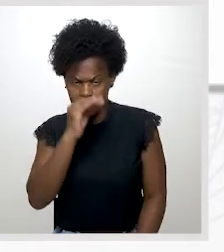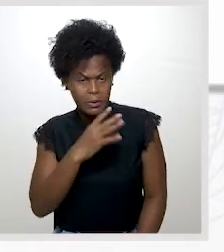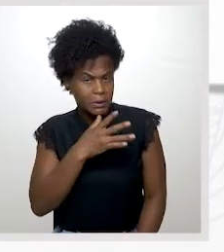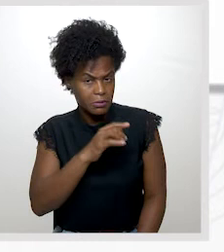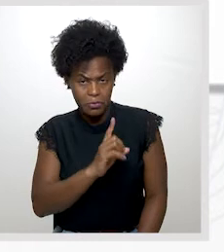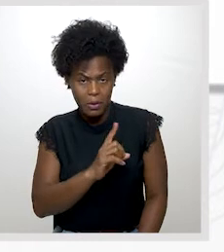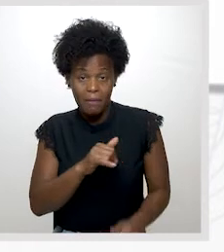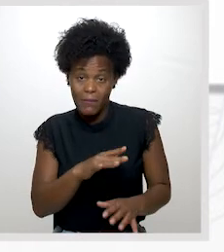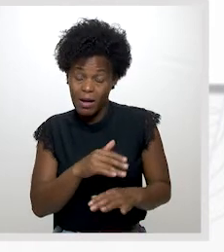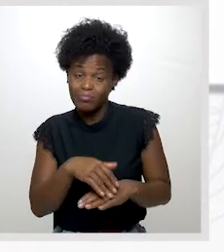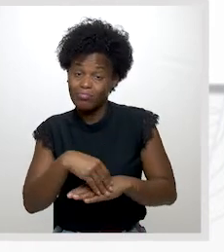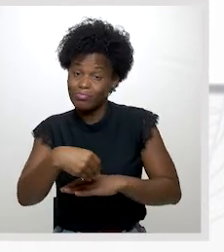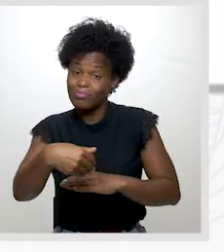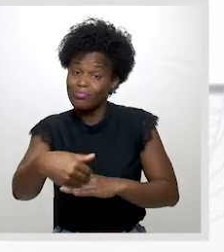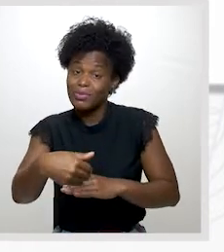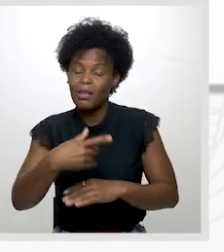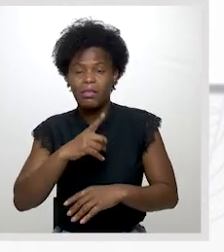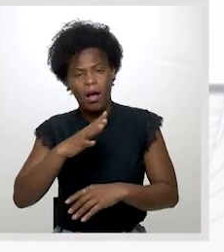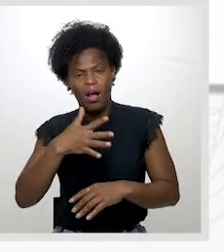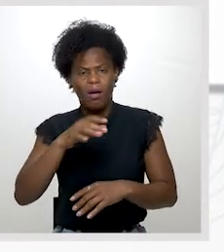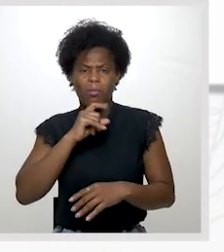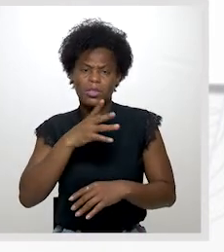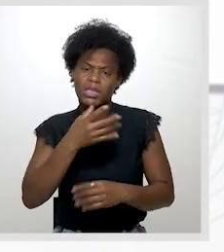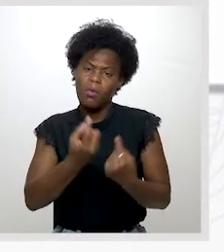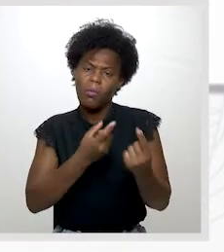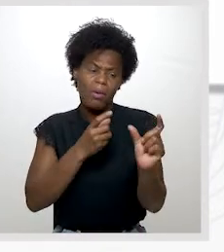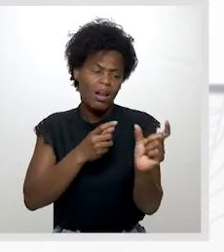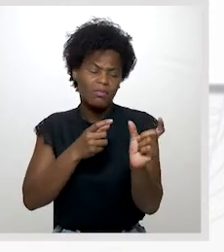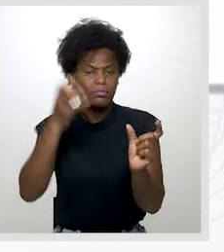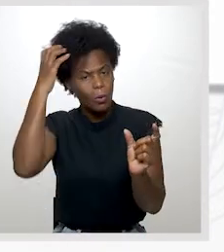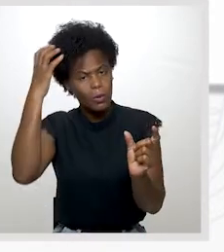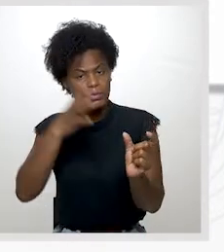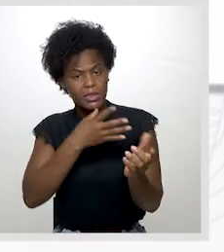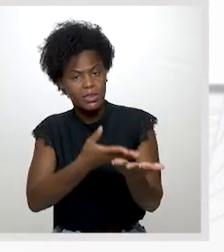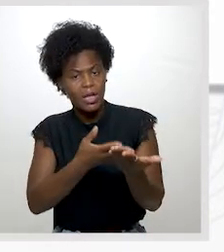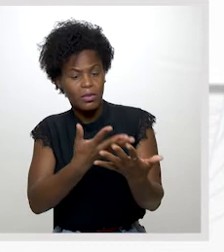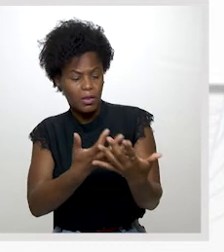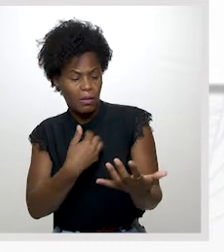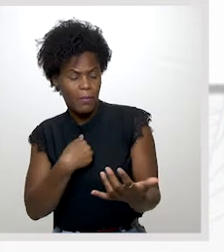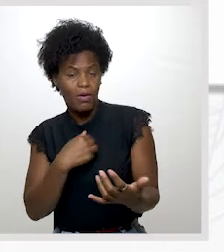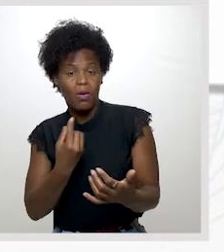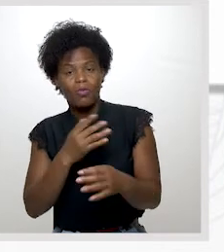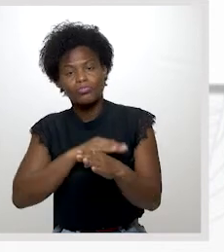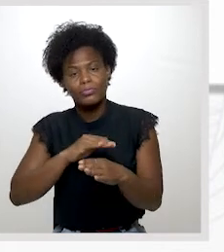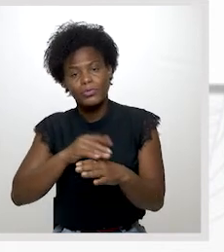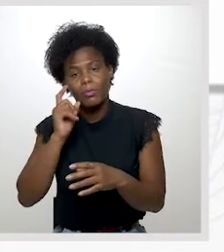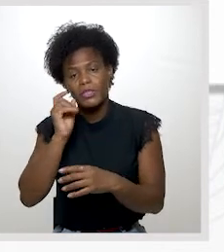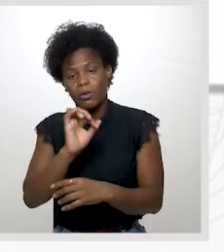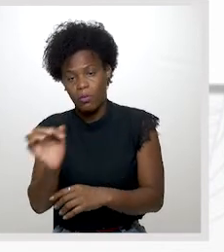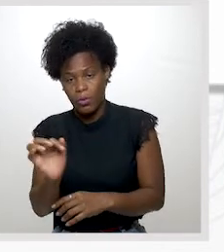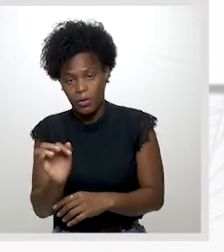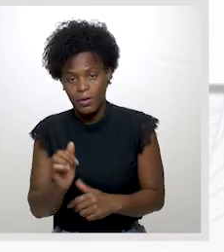dizer, mas, tardando, talvez eu possa dizer uma palavra a sua majestade, que me distingue com sua estima e